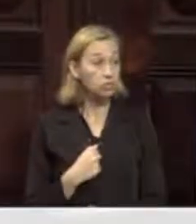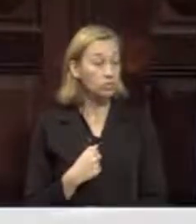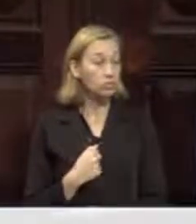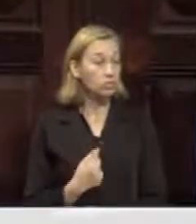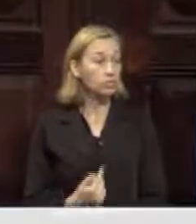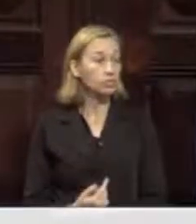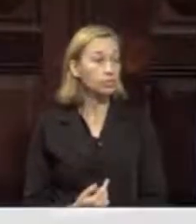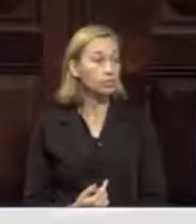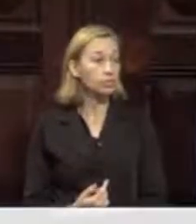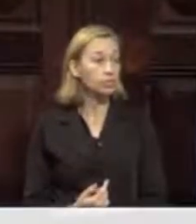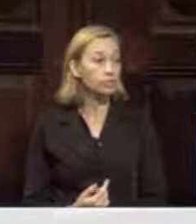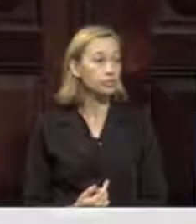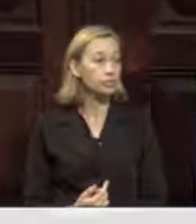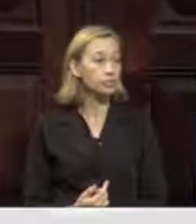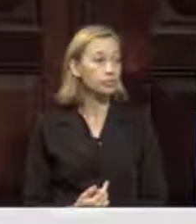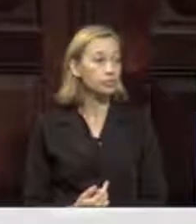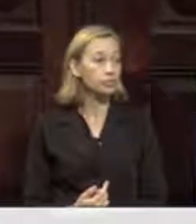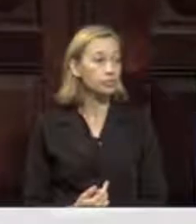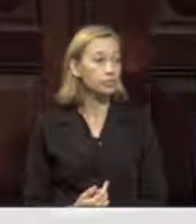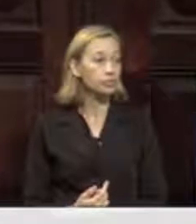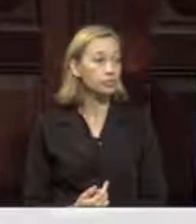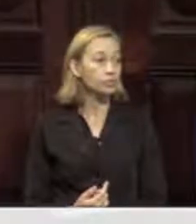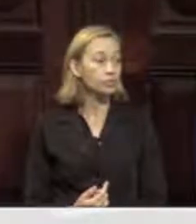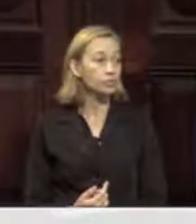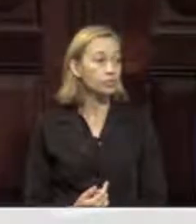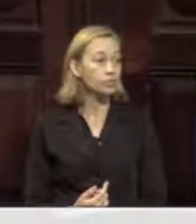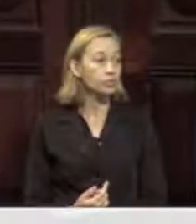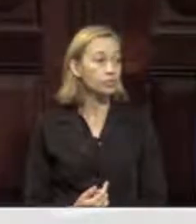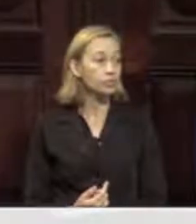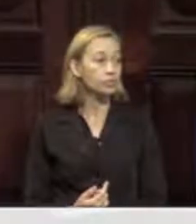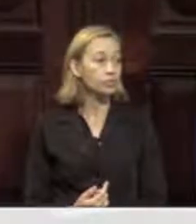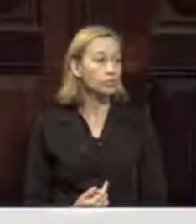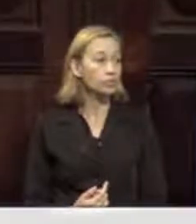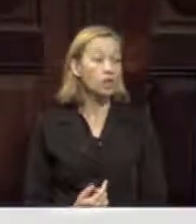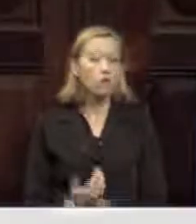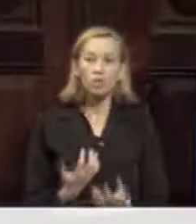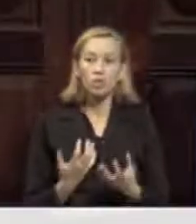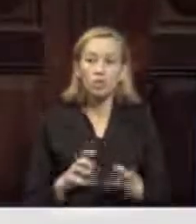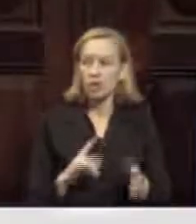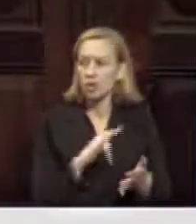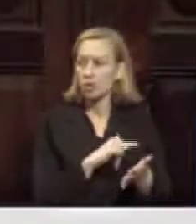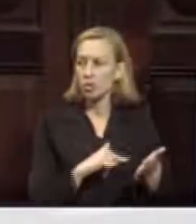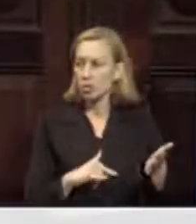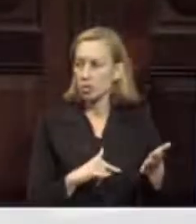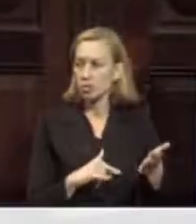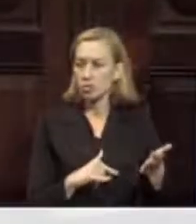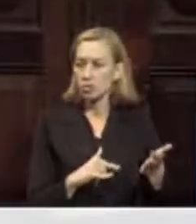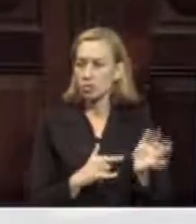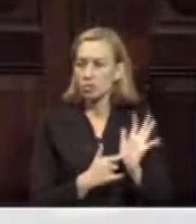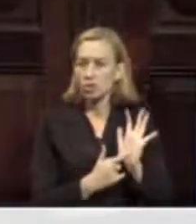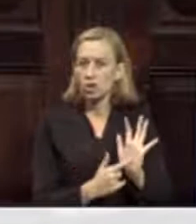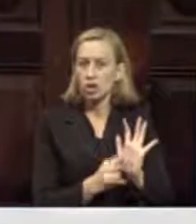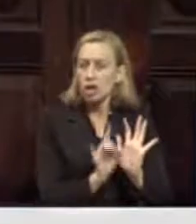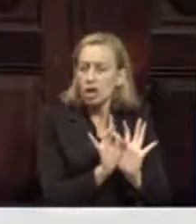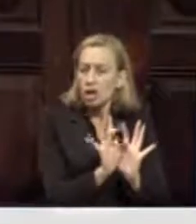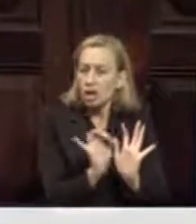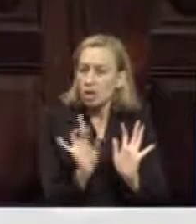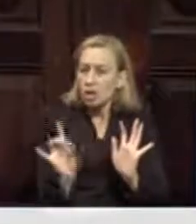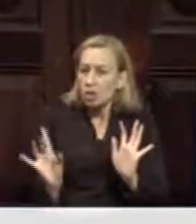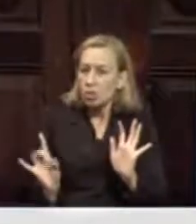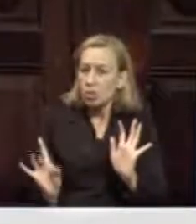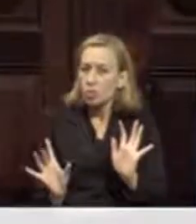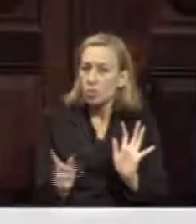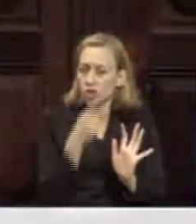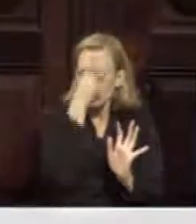entrar no mérito do currículo de cada um dos candidatos.